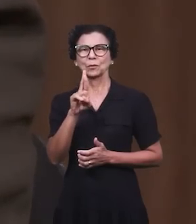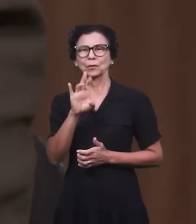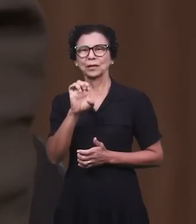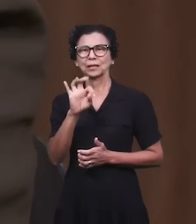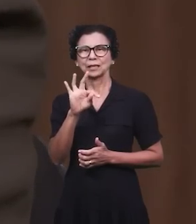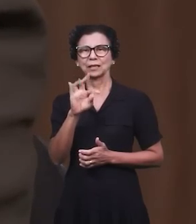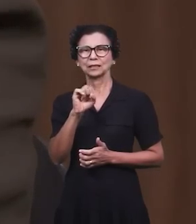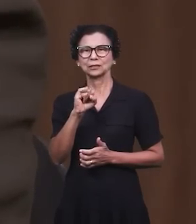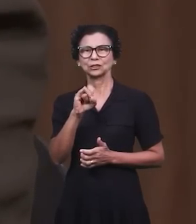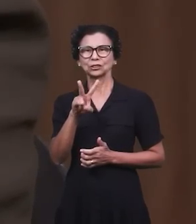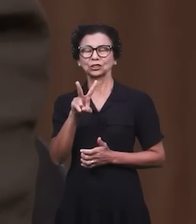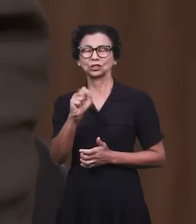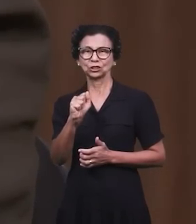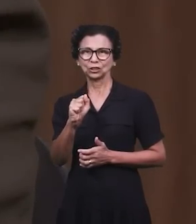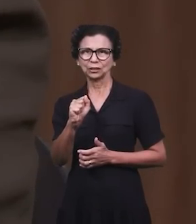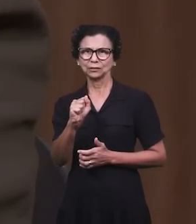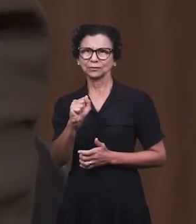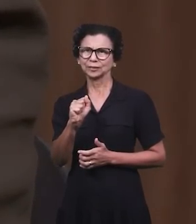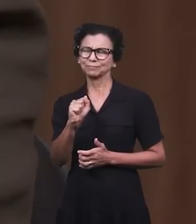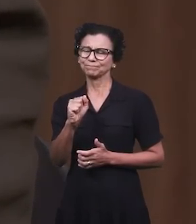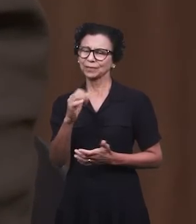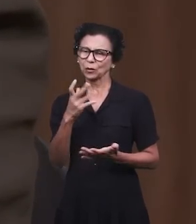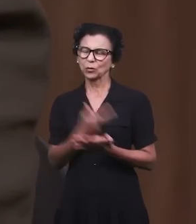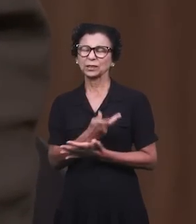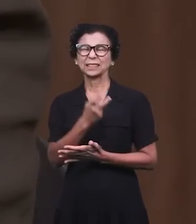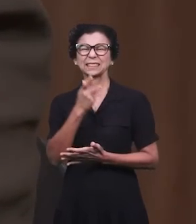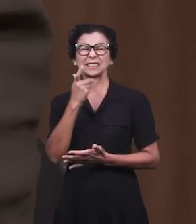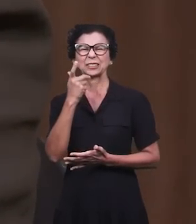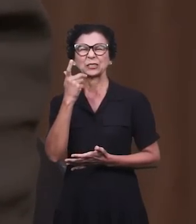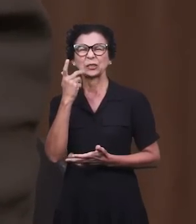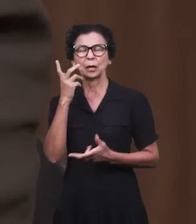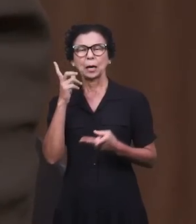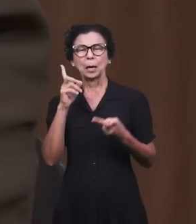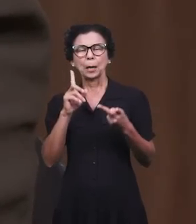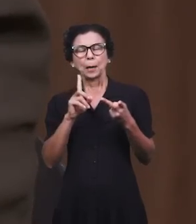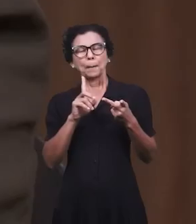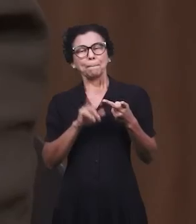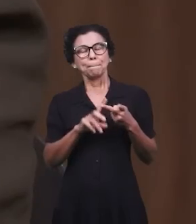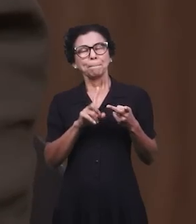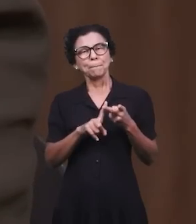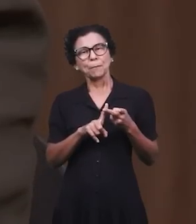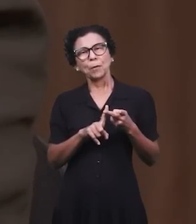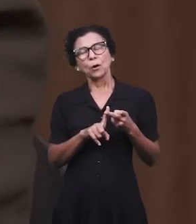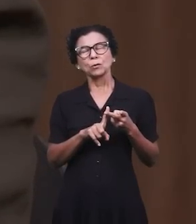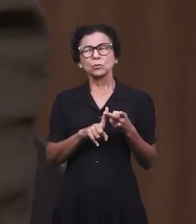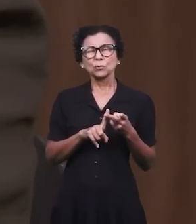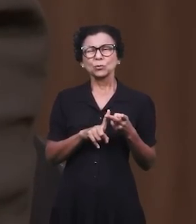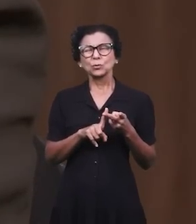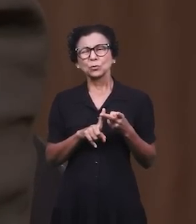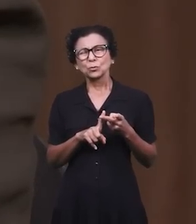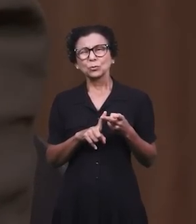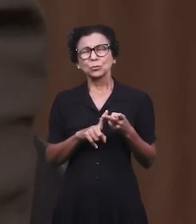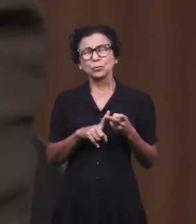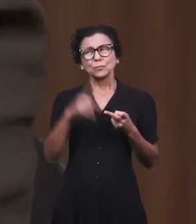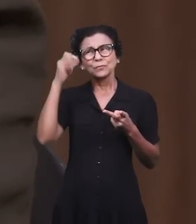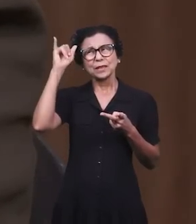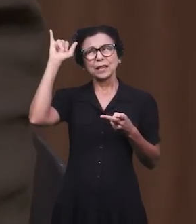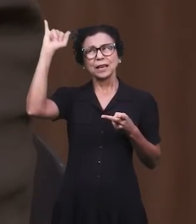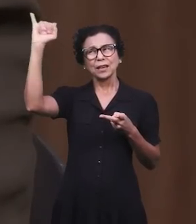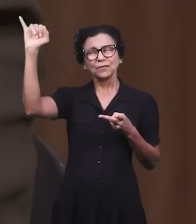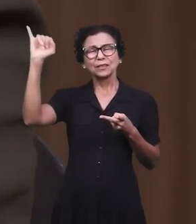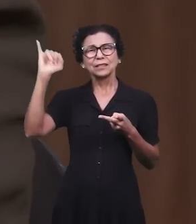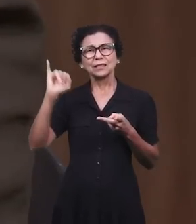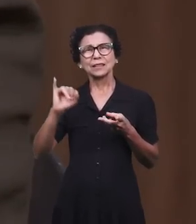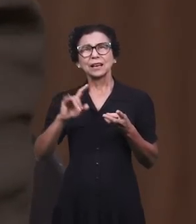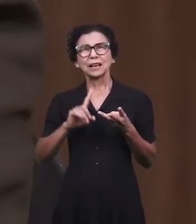sucinta. Né? A manutenção preventiva, eu estou prevendo que esse problema vai acontecer. E a preditiva, eu faço alguma